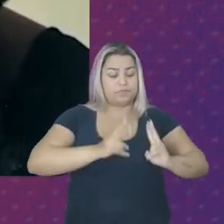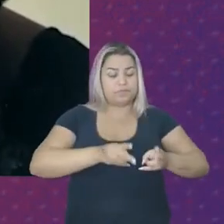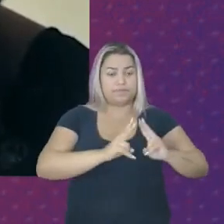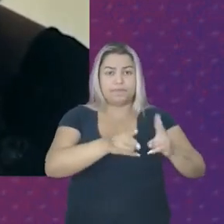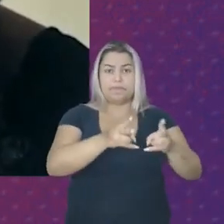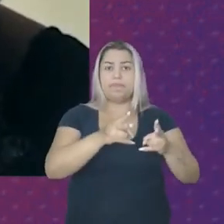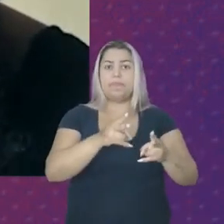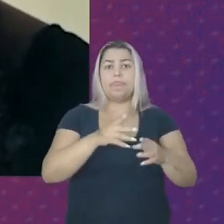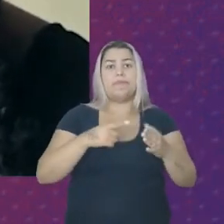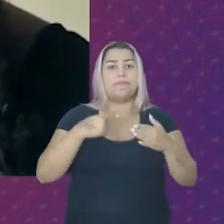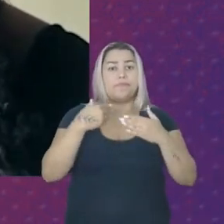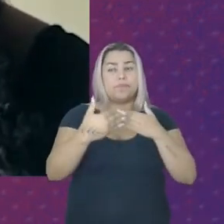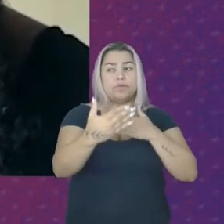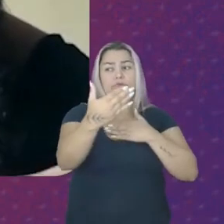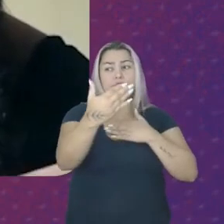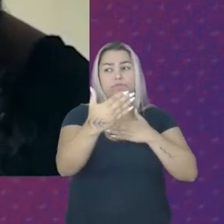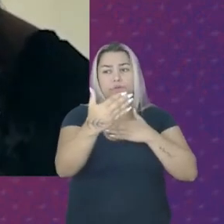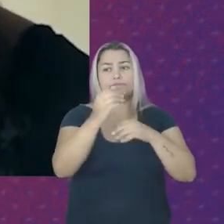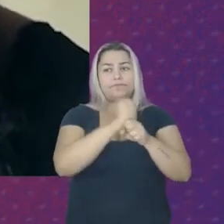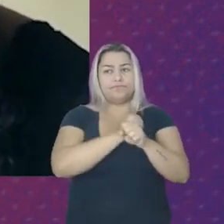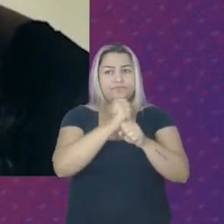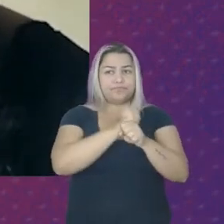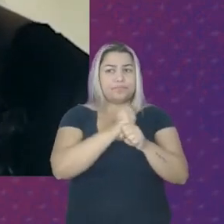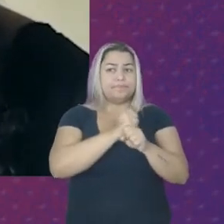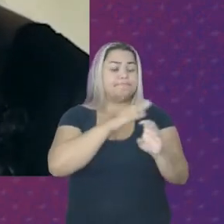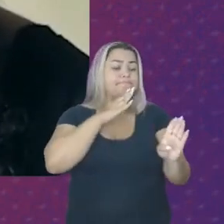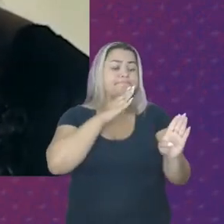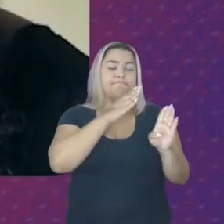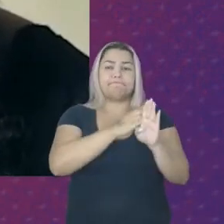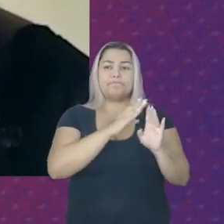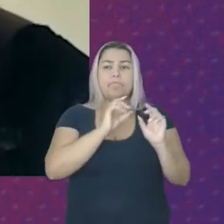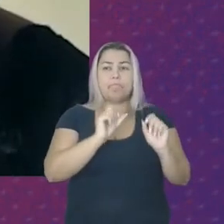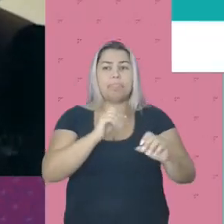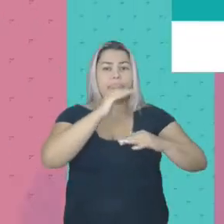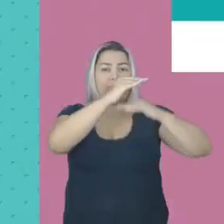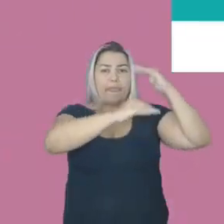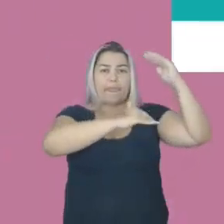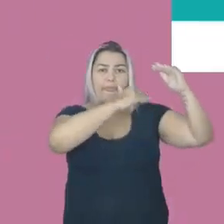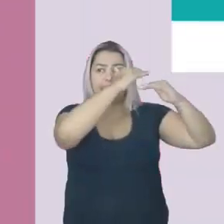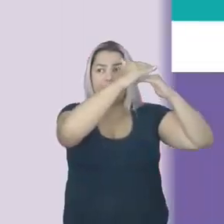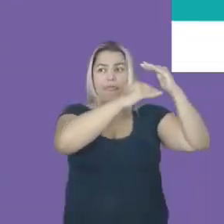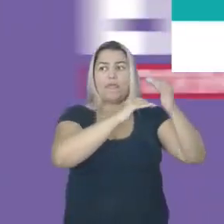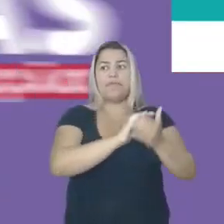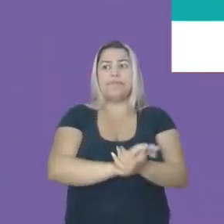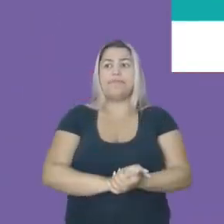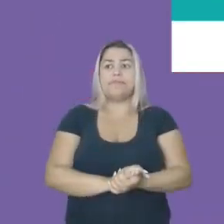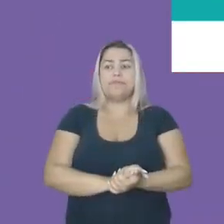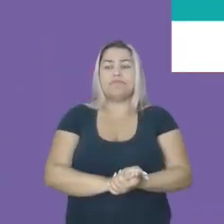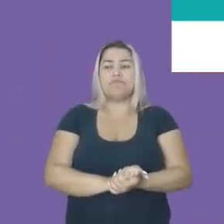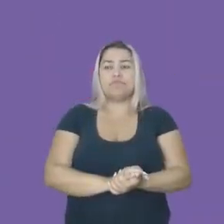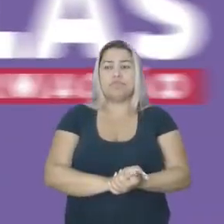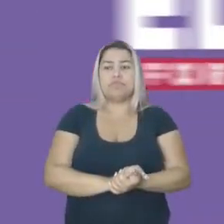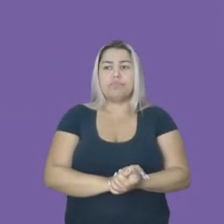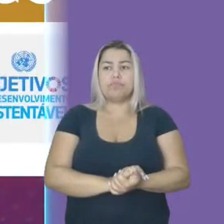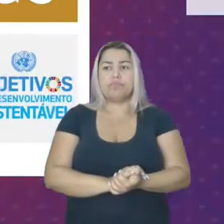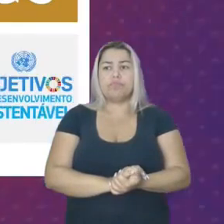inclusive, no próximo ano, que traz os Objetivos de Desenvolvimento Sustentável.